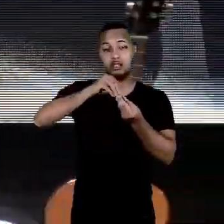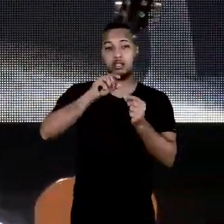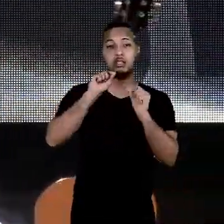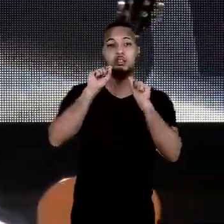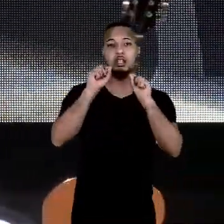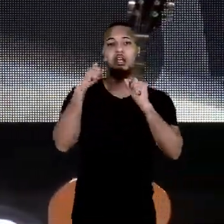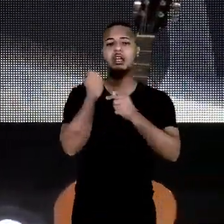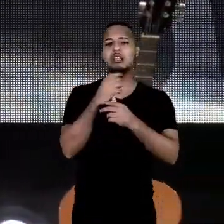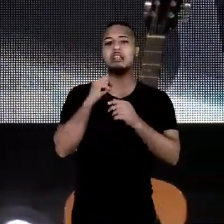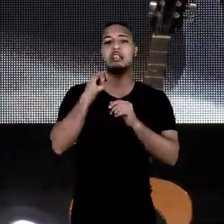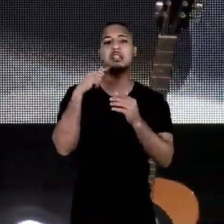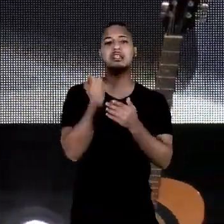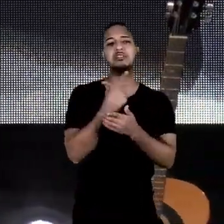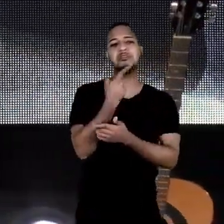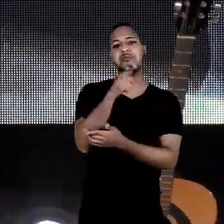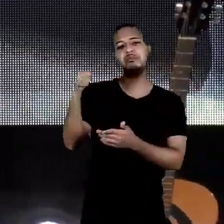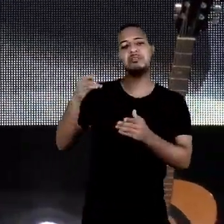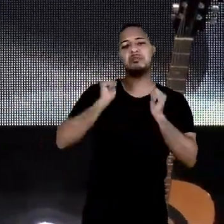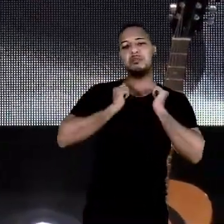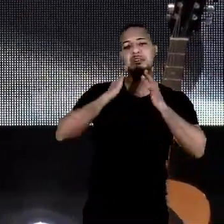não reagir, a gente vai ser engolido.